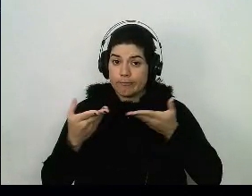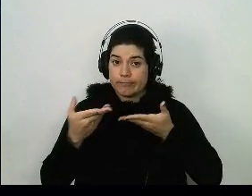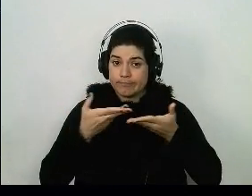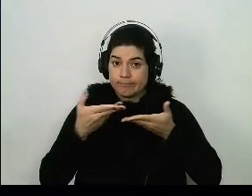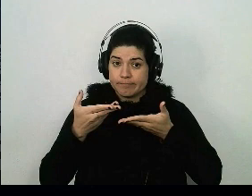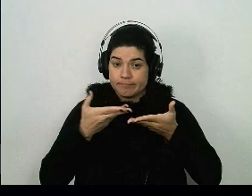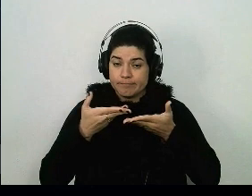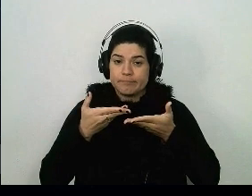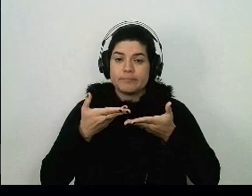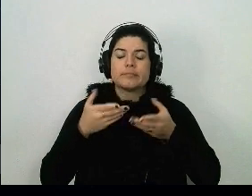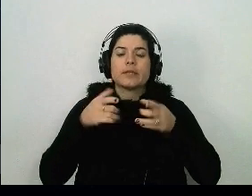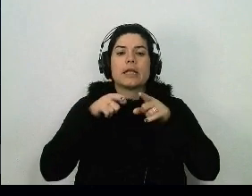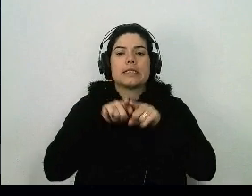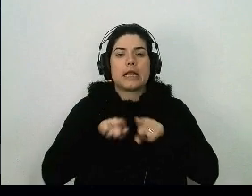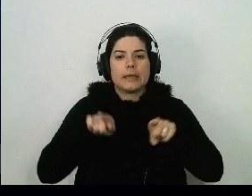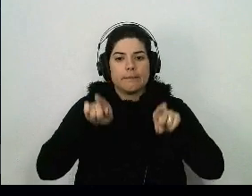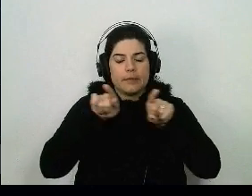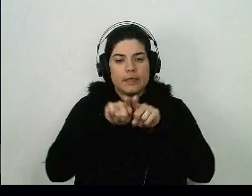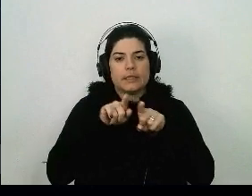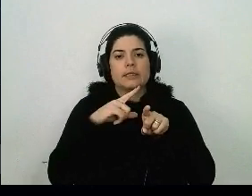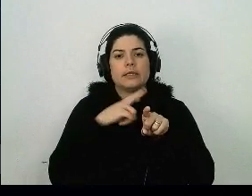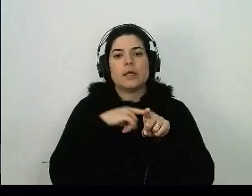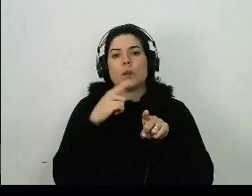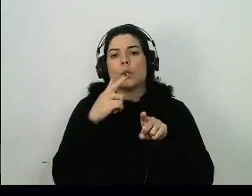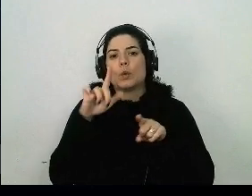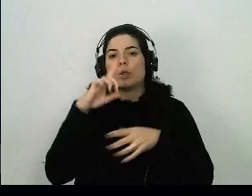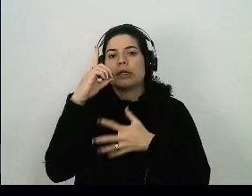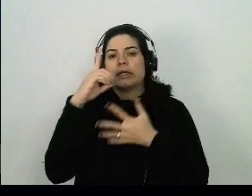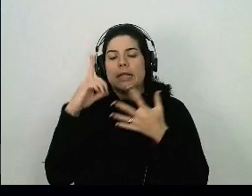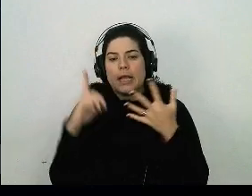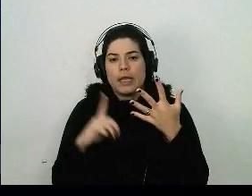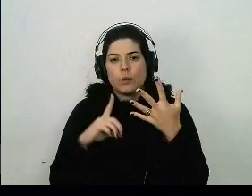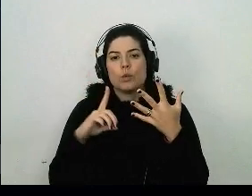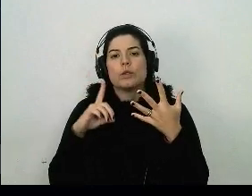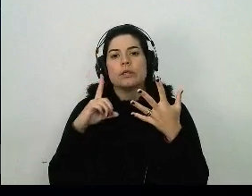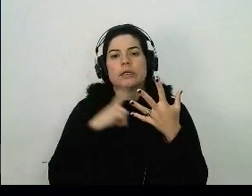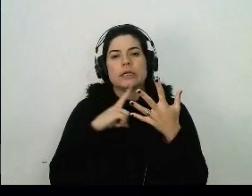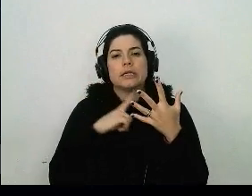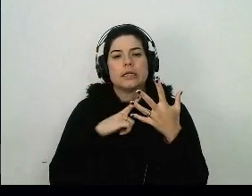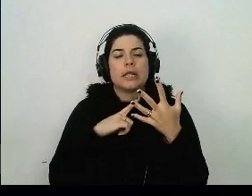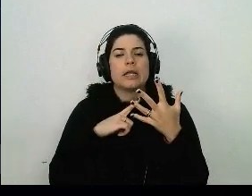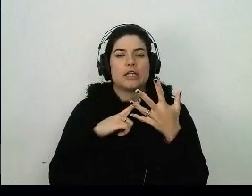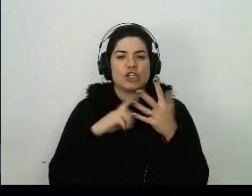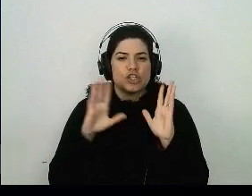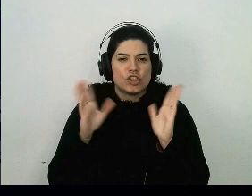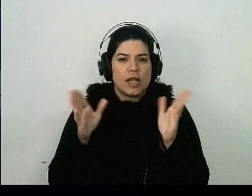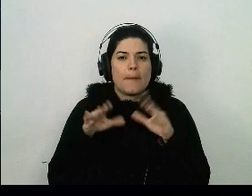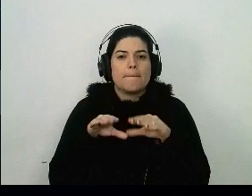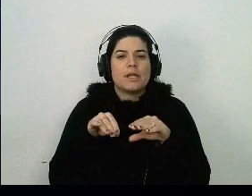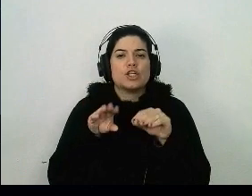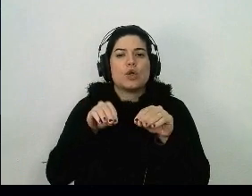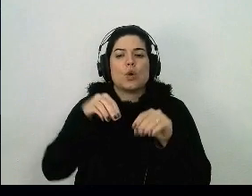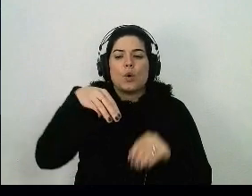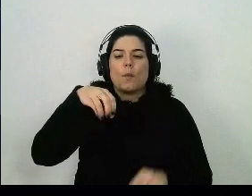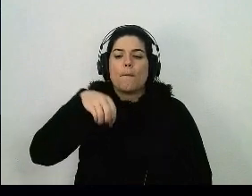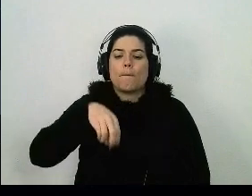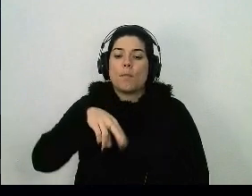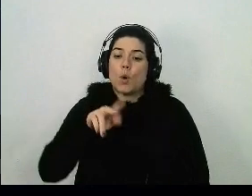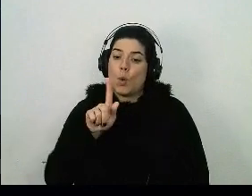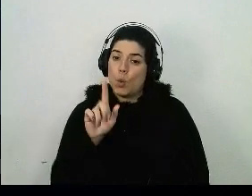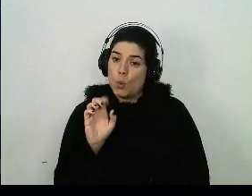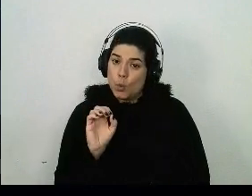Também trabalhamos com tipos de dados semi-estruturados. Aqui, quem já mexeu com MongoDB, quem já mexeu aqui com CosmoDB